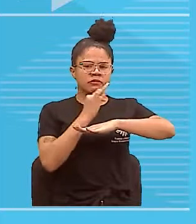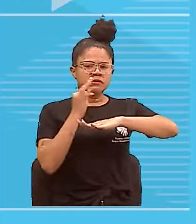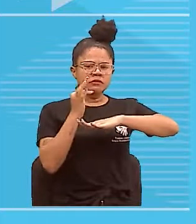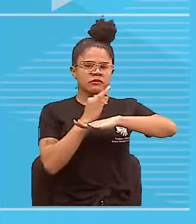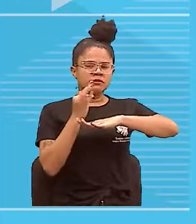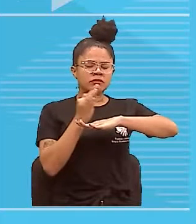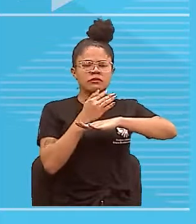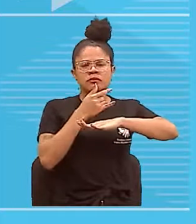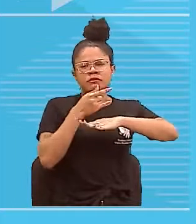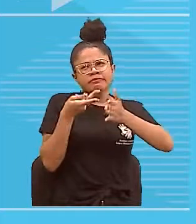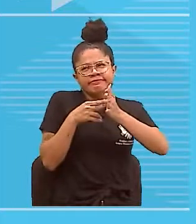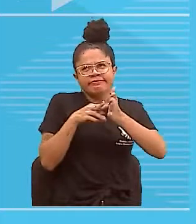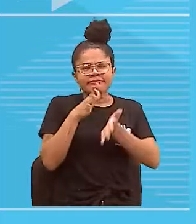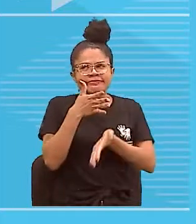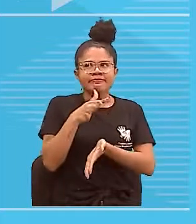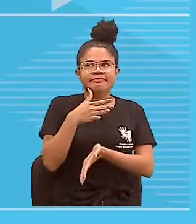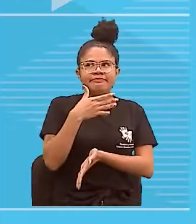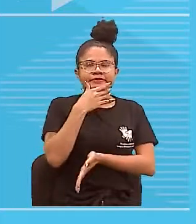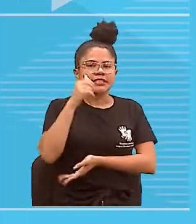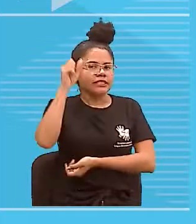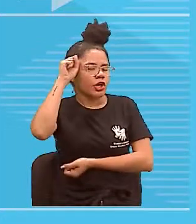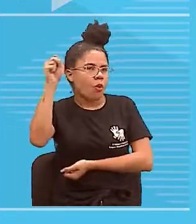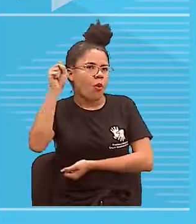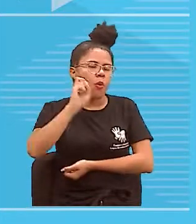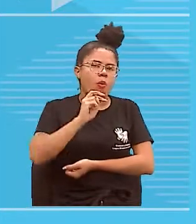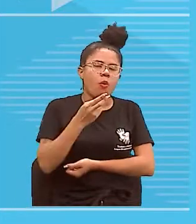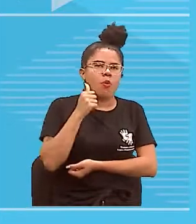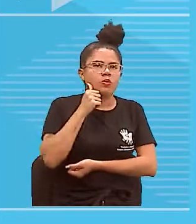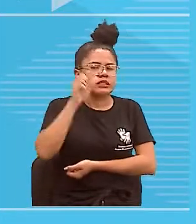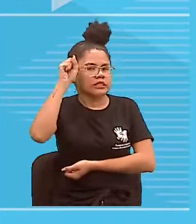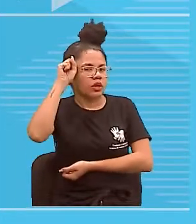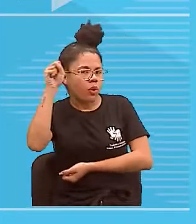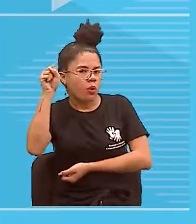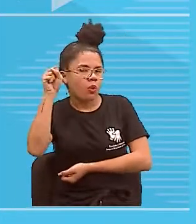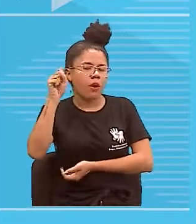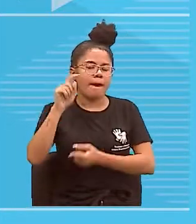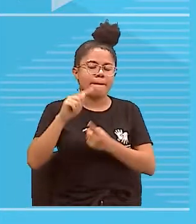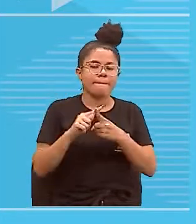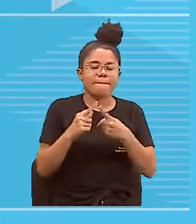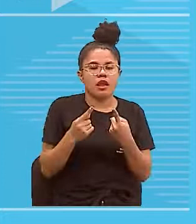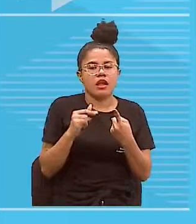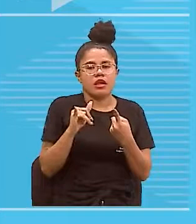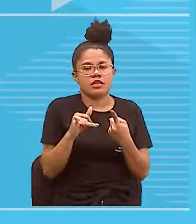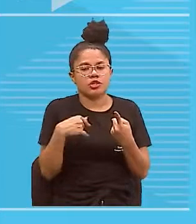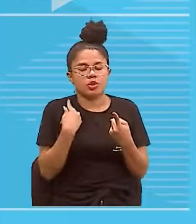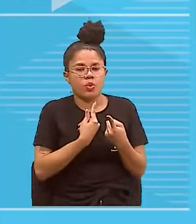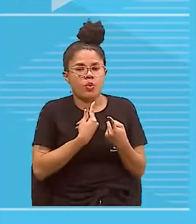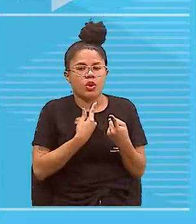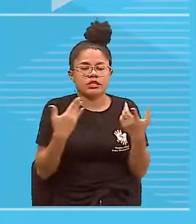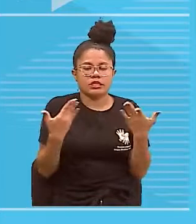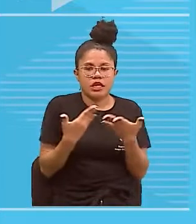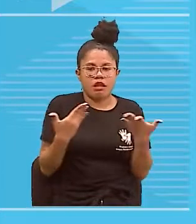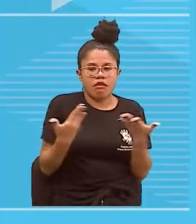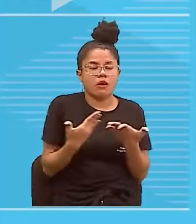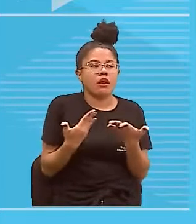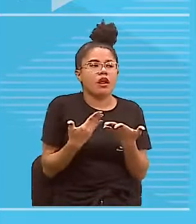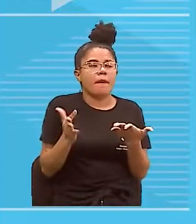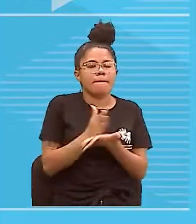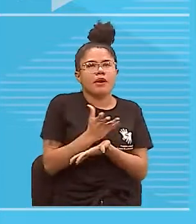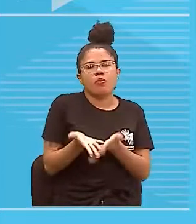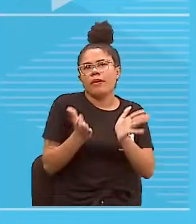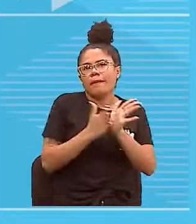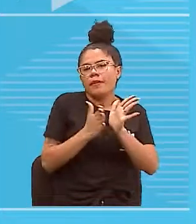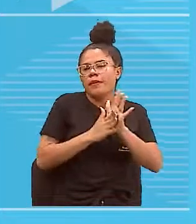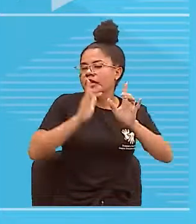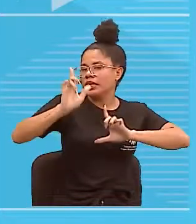tratar alguém senhor e senhora então se a gente trouxesse isso que eu estou falando agora para publicidade uma